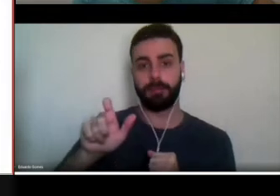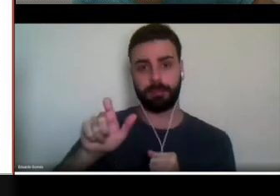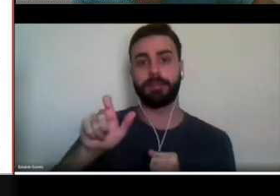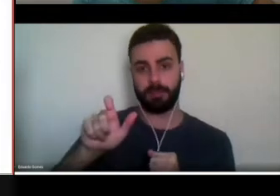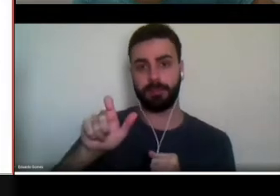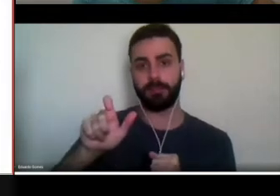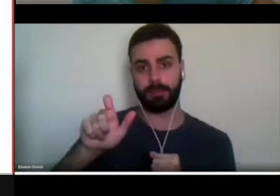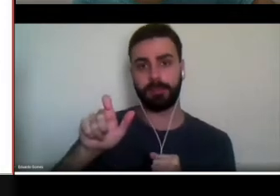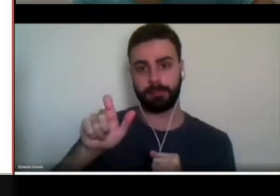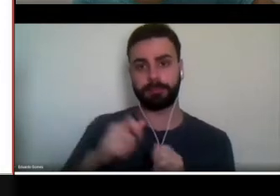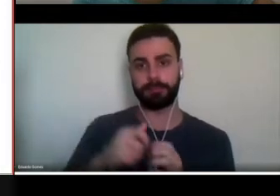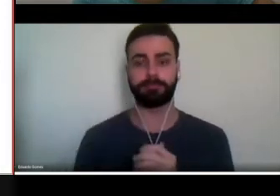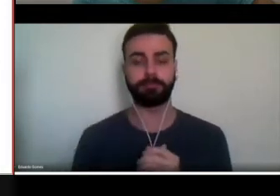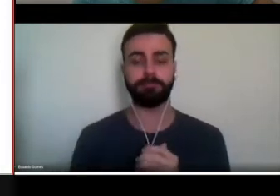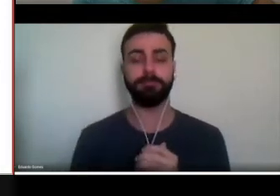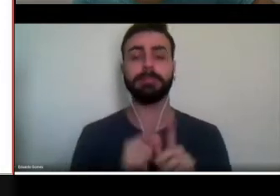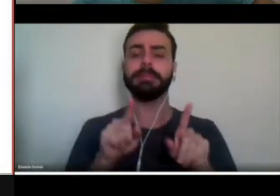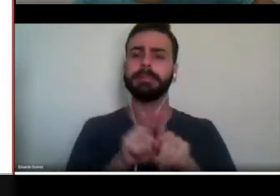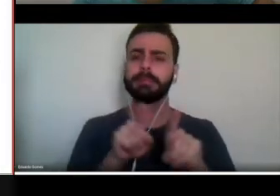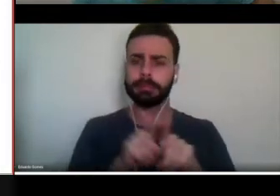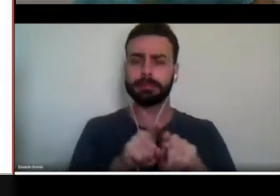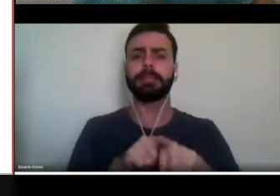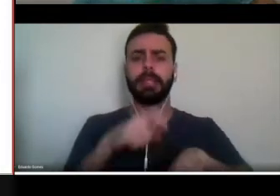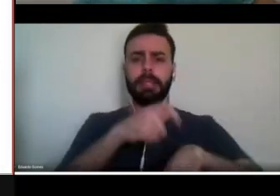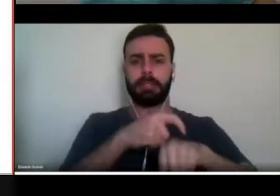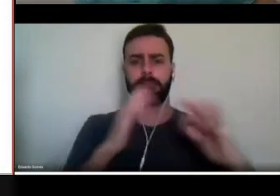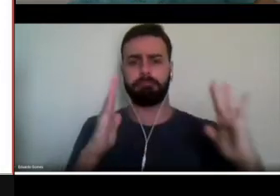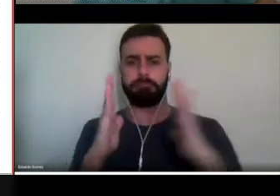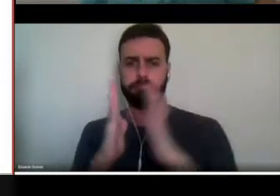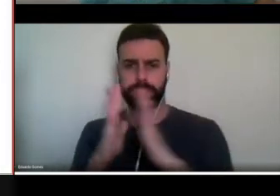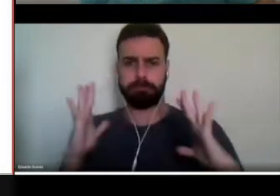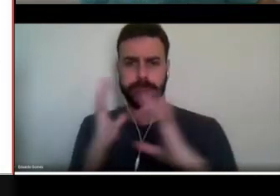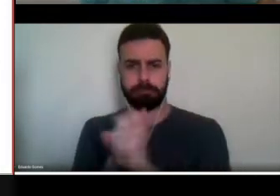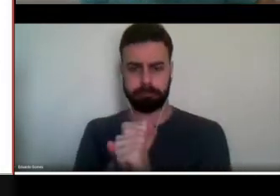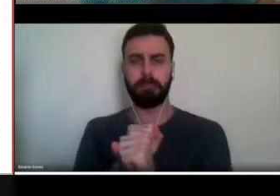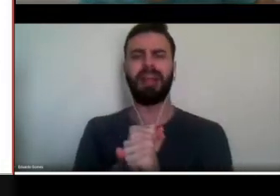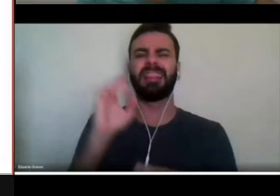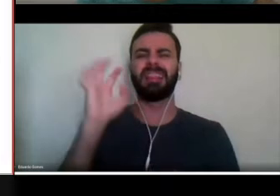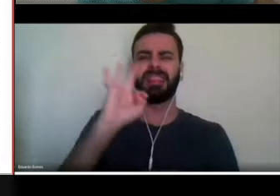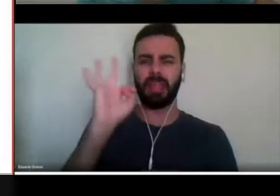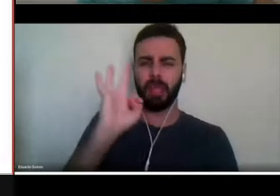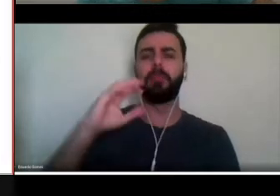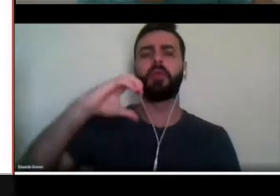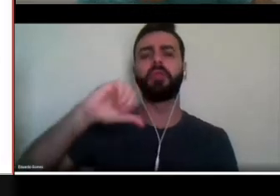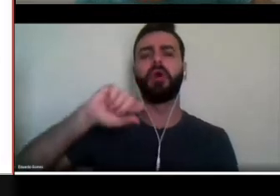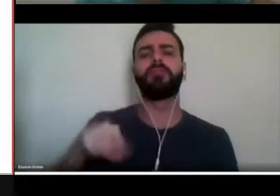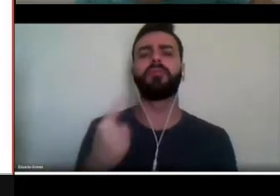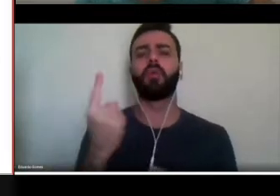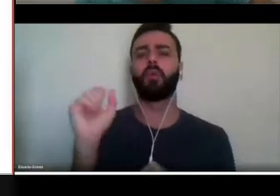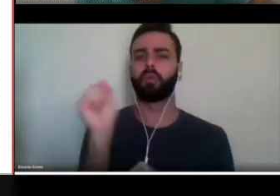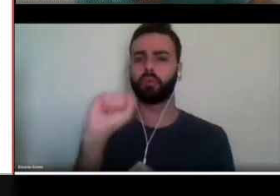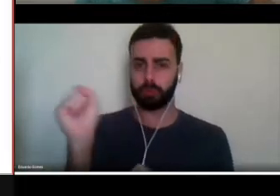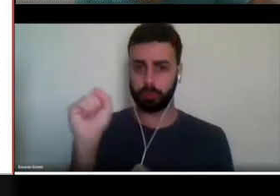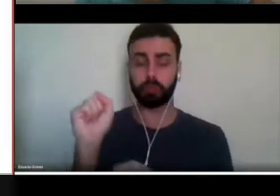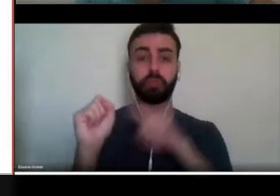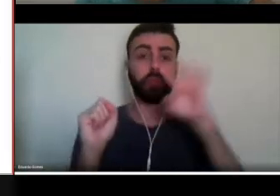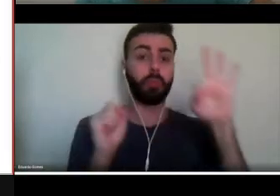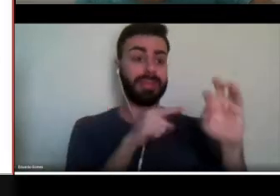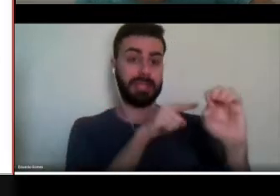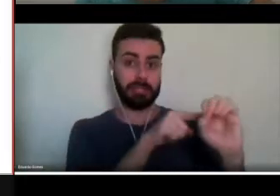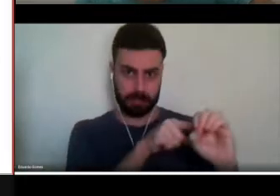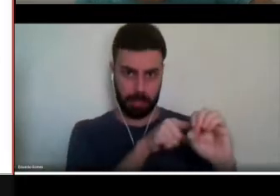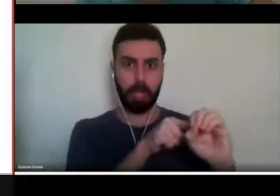o tempo total é 9,1 segundo e o T0 é igual a zero. Então, isso aqui fica, a velocidade final é a